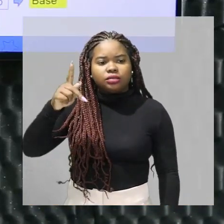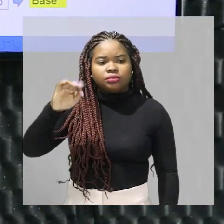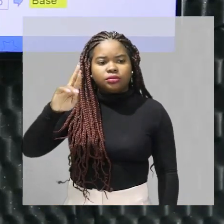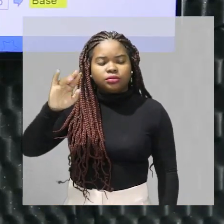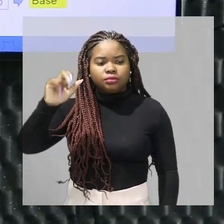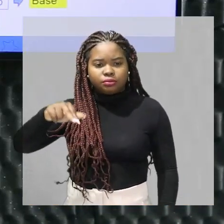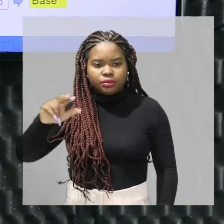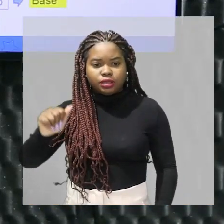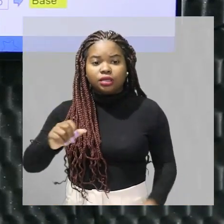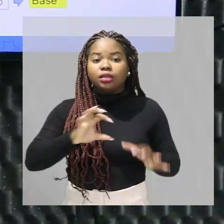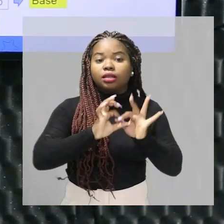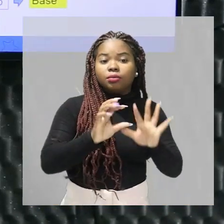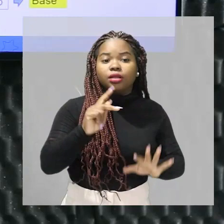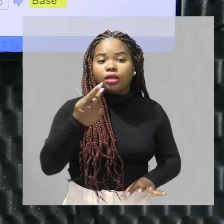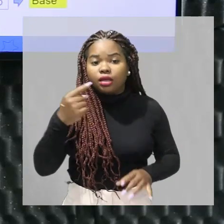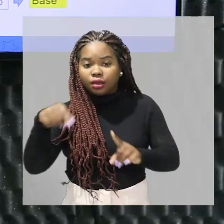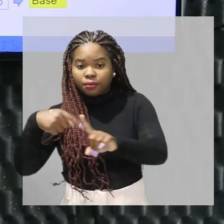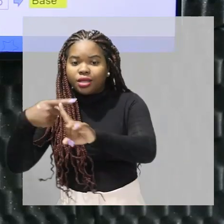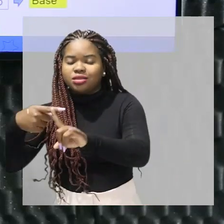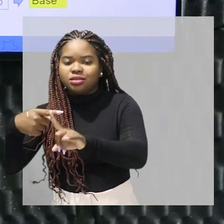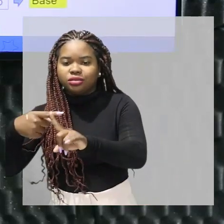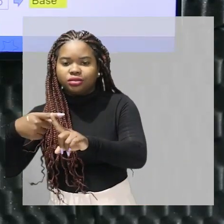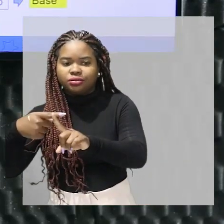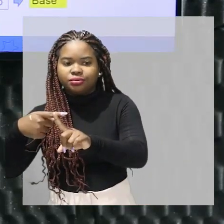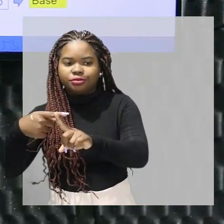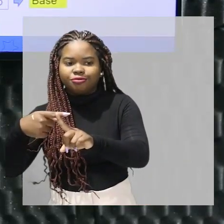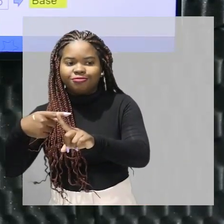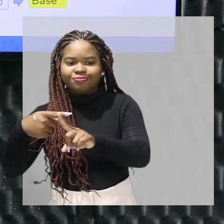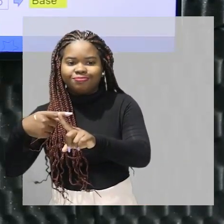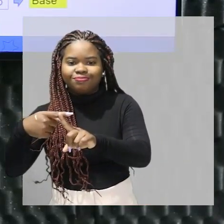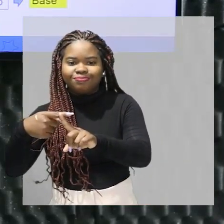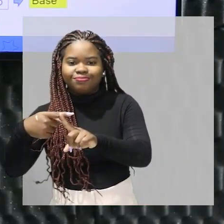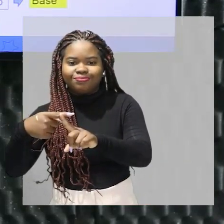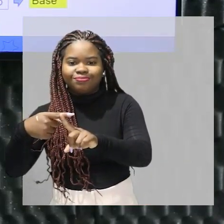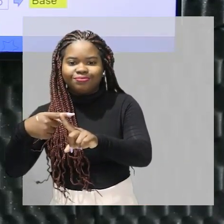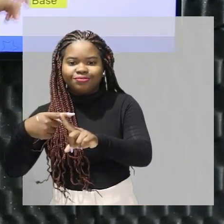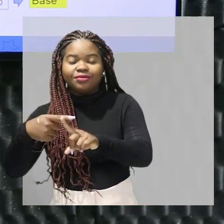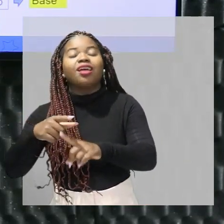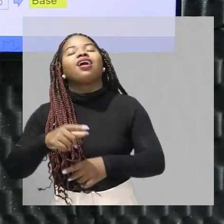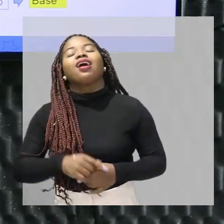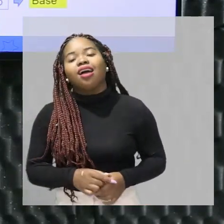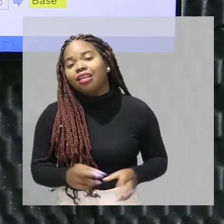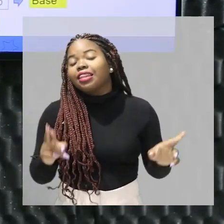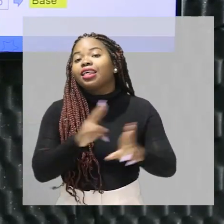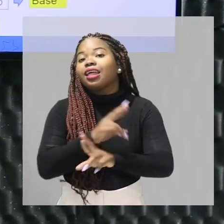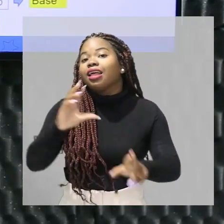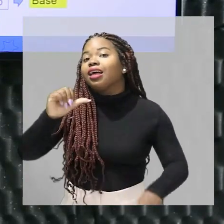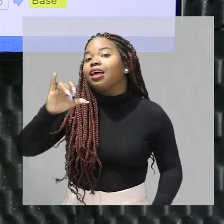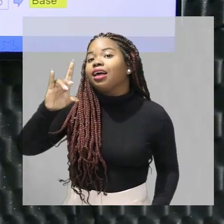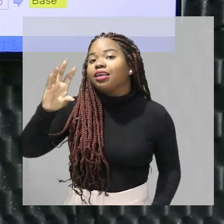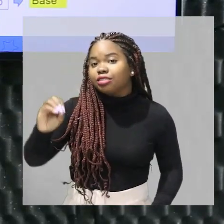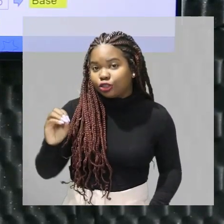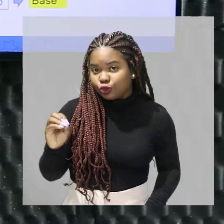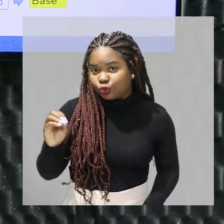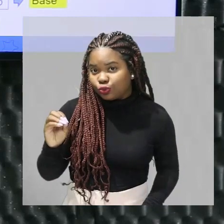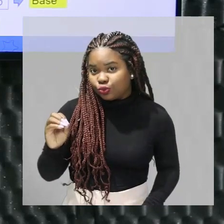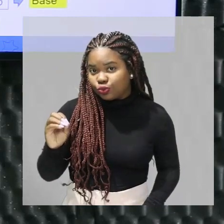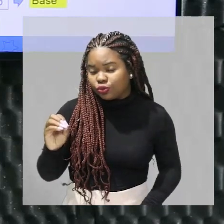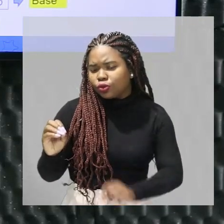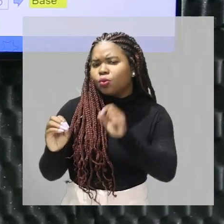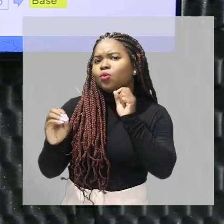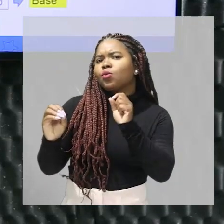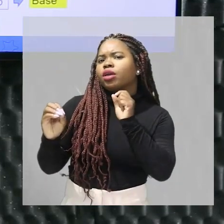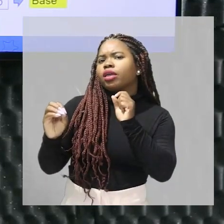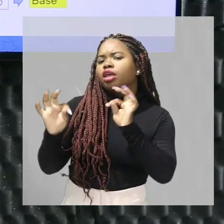meio aquoso. Essa é a definição de Arrhenius para os ácidos. Ácidos, toda substância